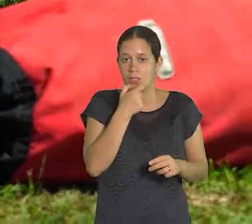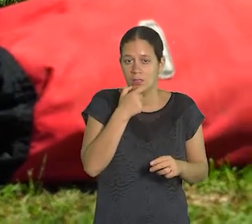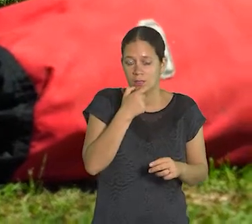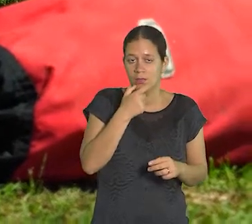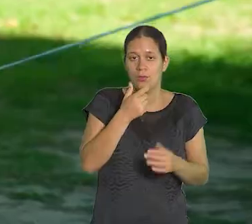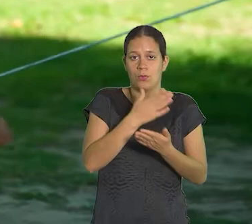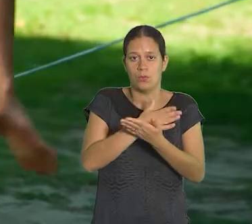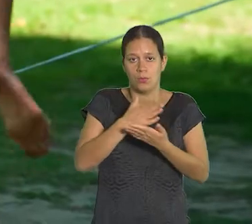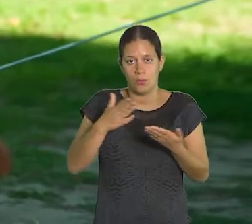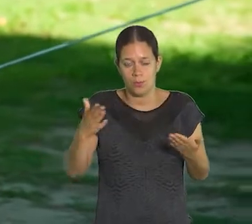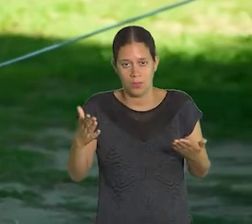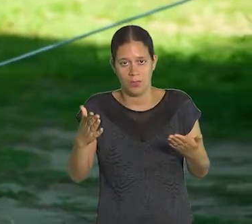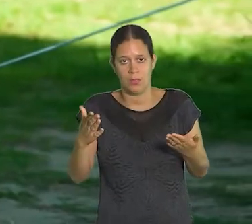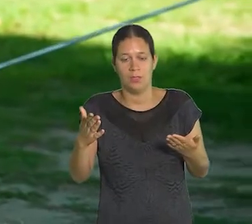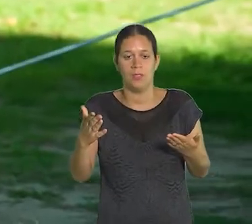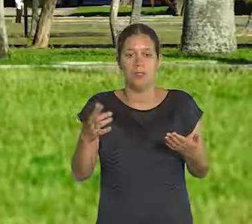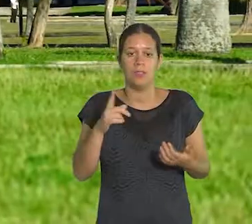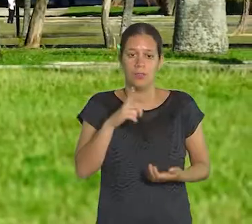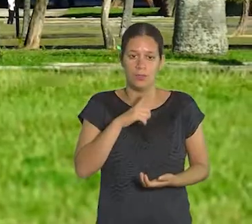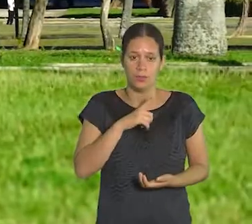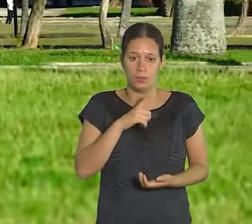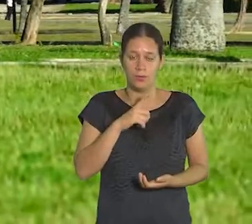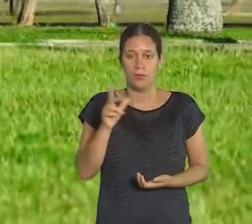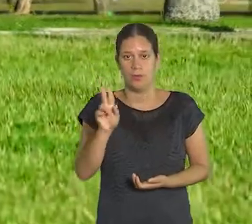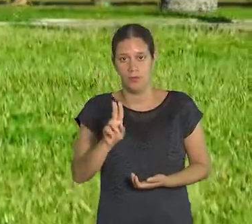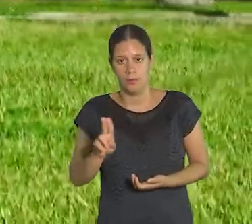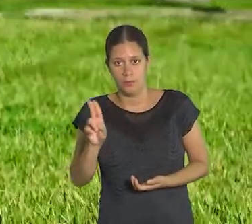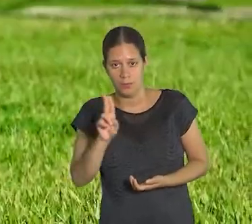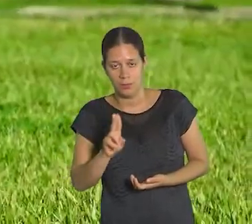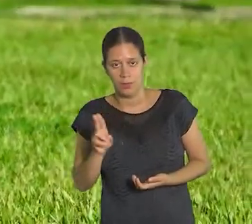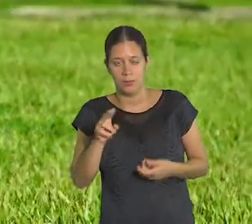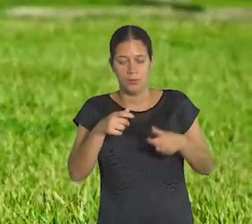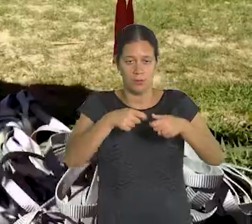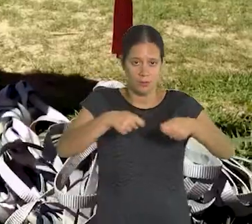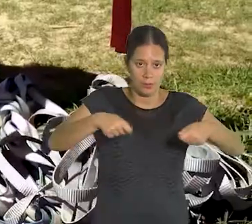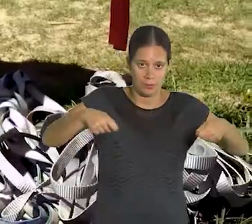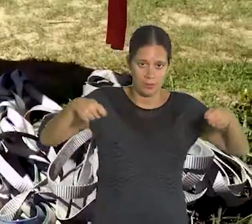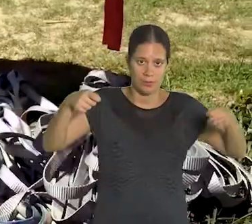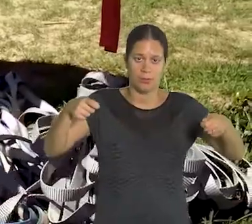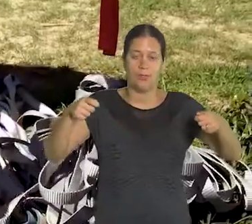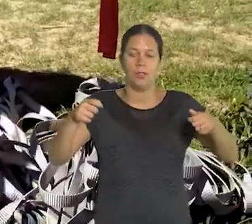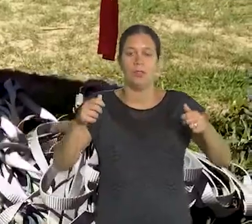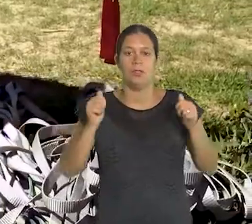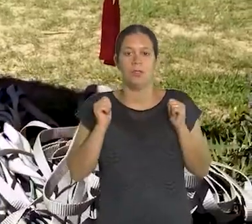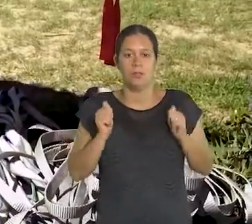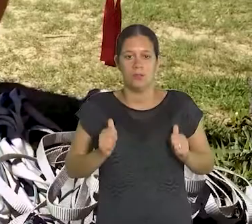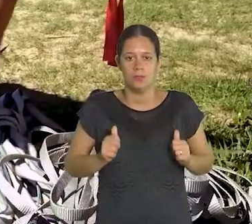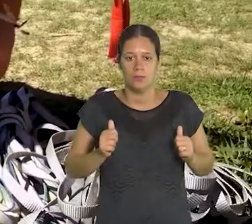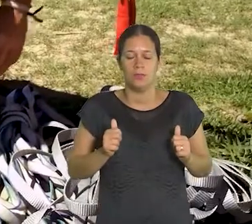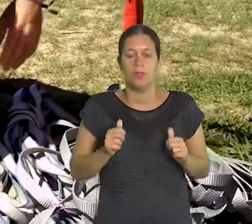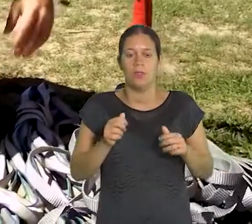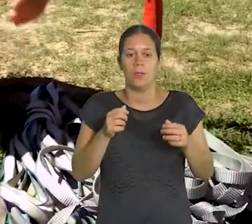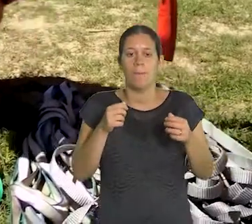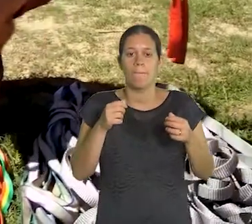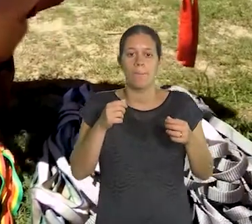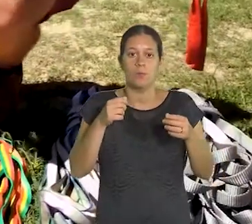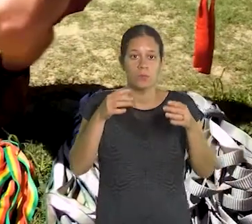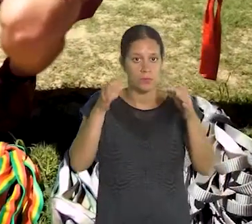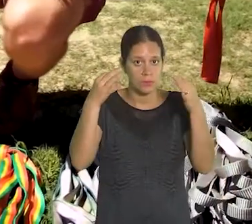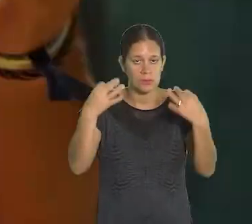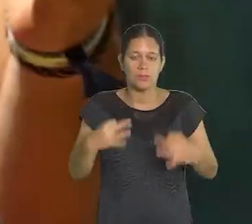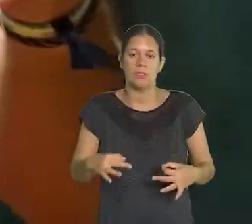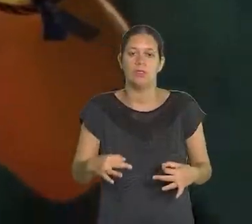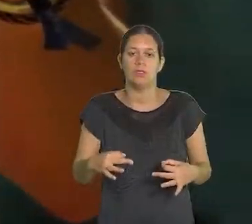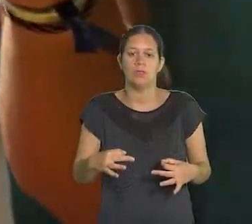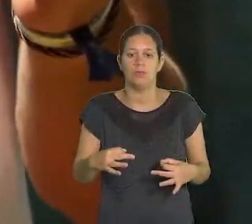beginner line, que seria a linha para iniciante. A gente também tem o long line, que é utilizando essas fitas e esses equipamentos extremamente